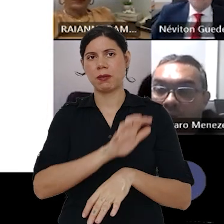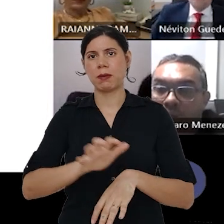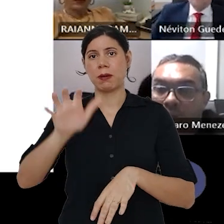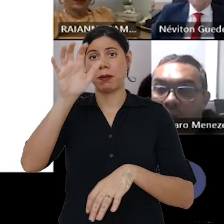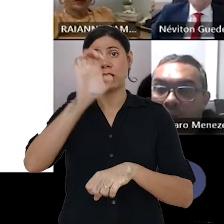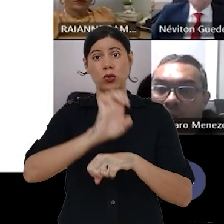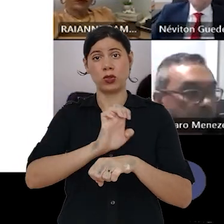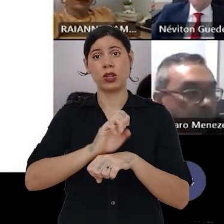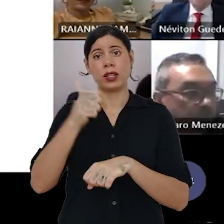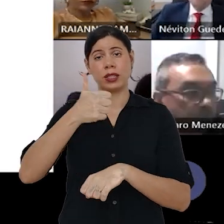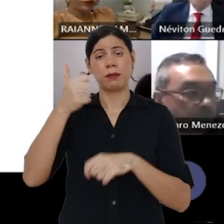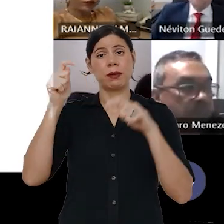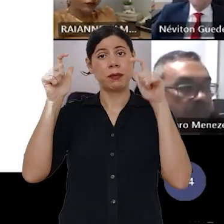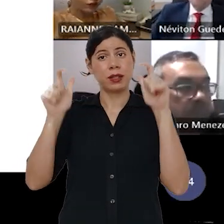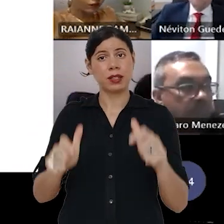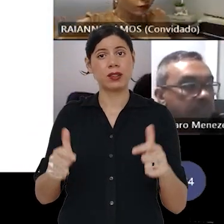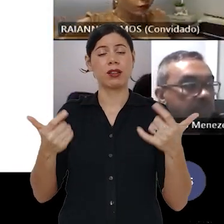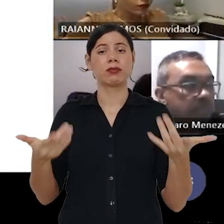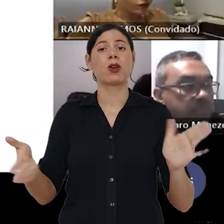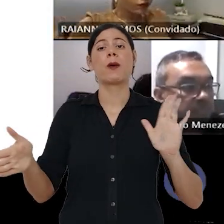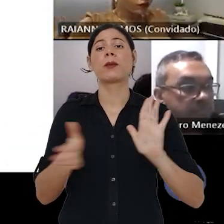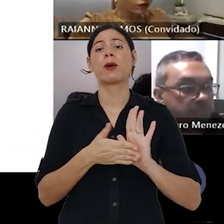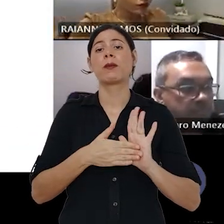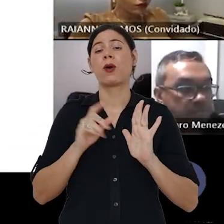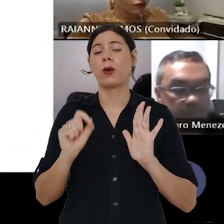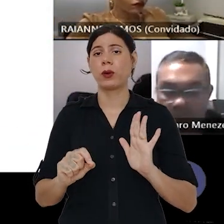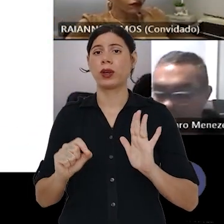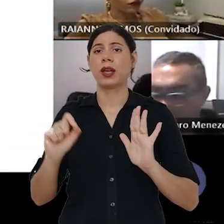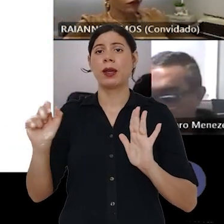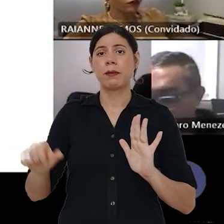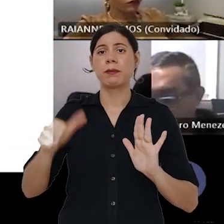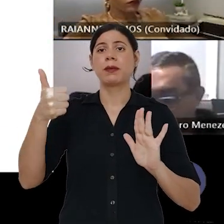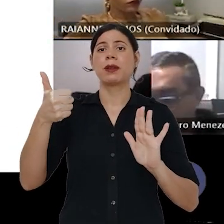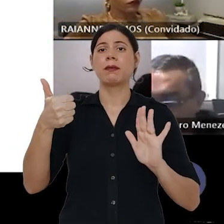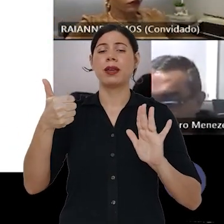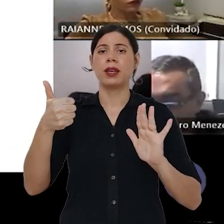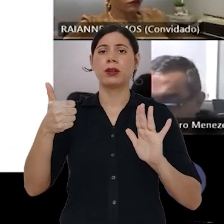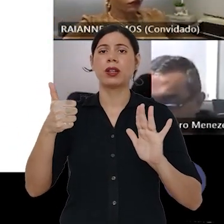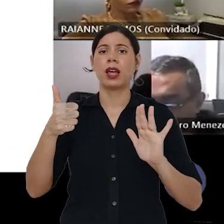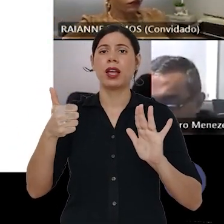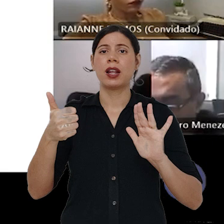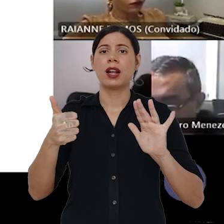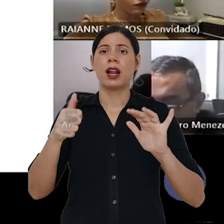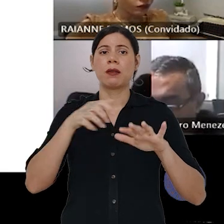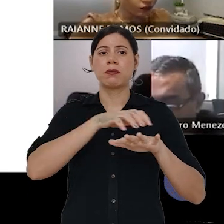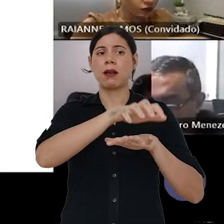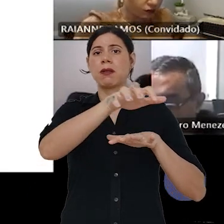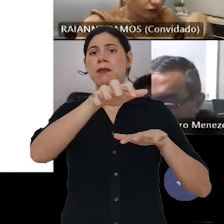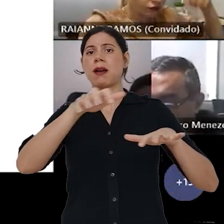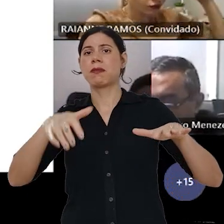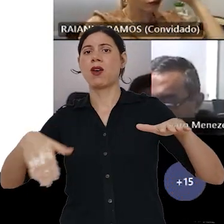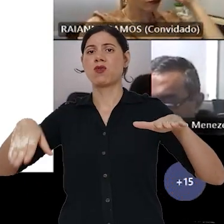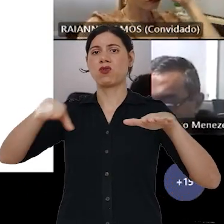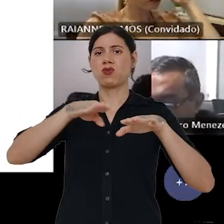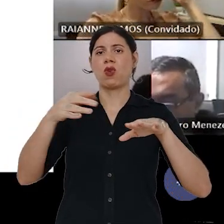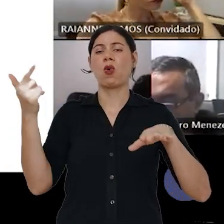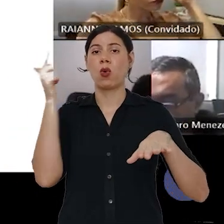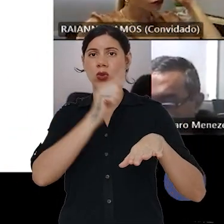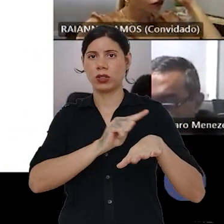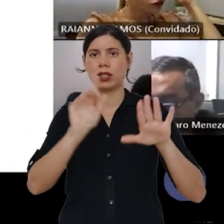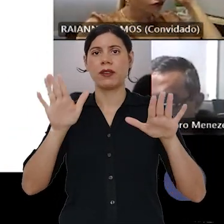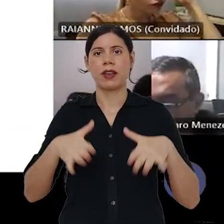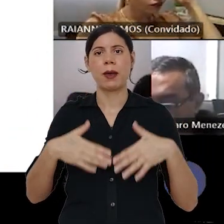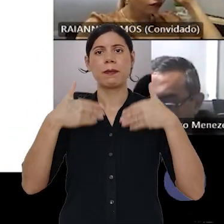primeira região? Bom, a proposta seria, primeiro, equalizar a distribuição, porque equalizando nós